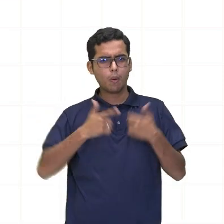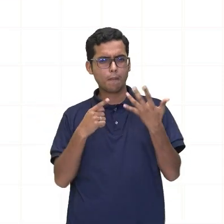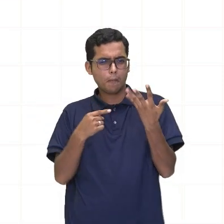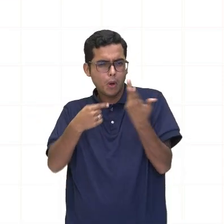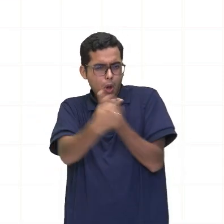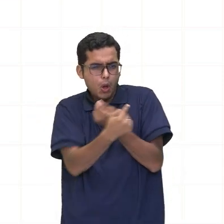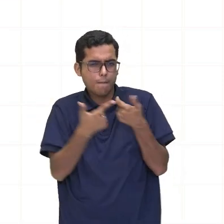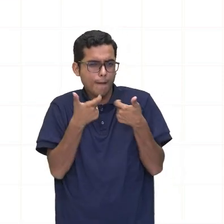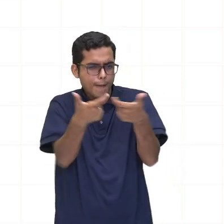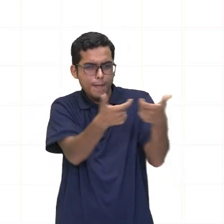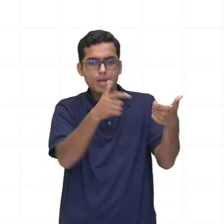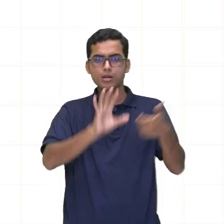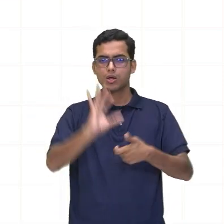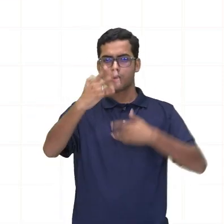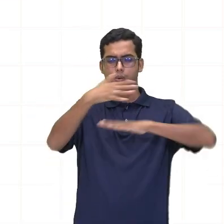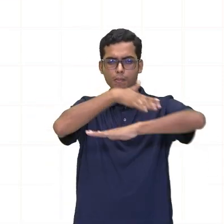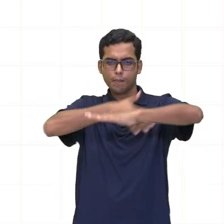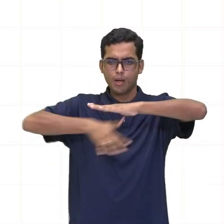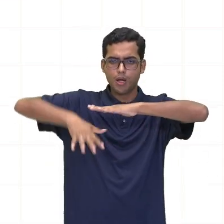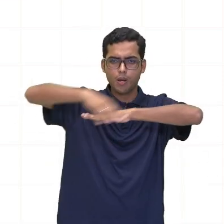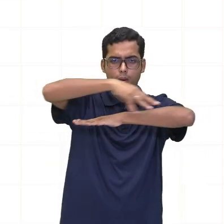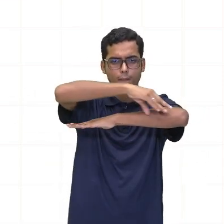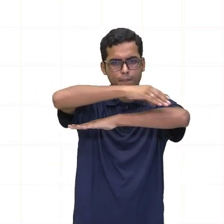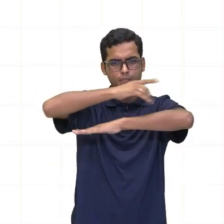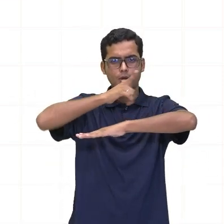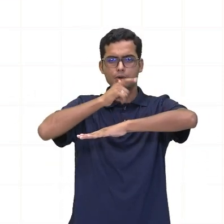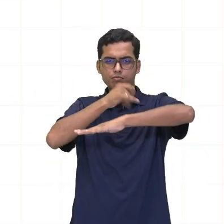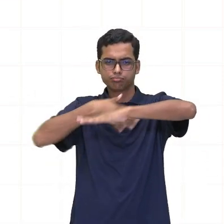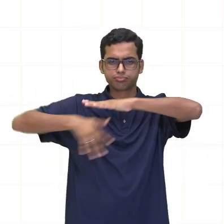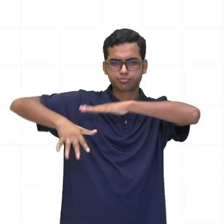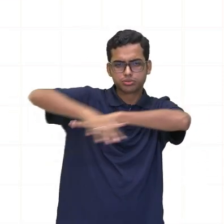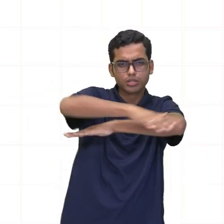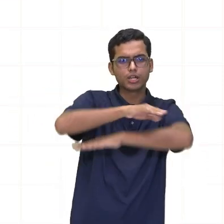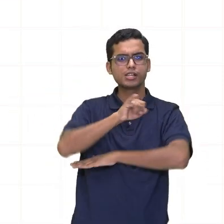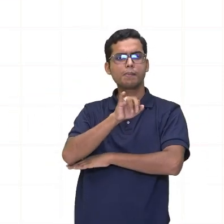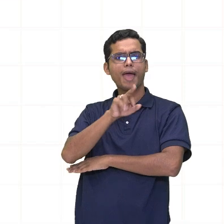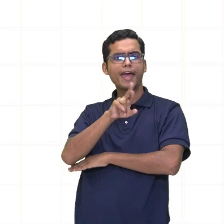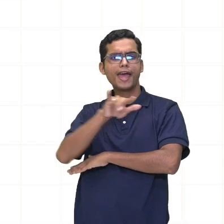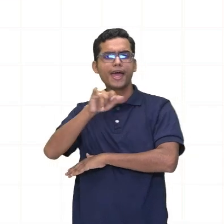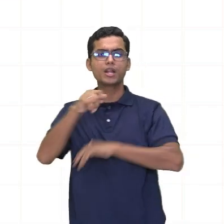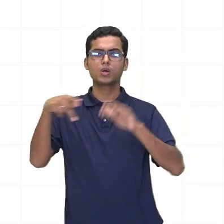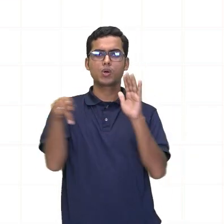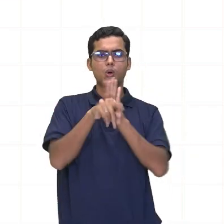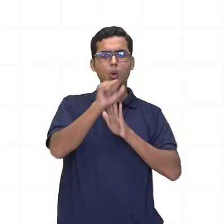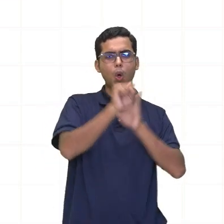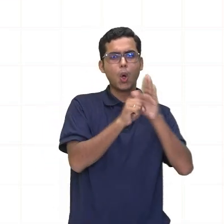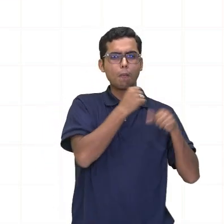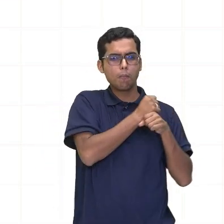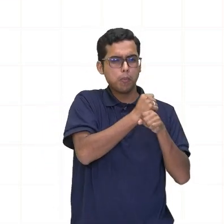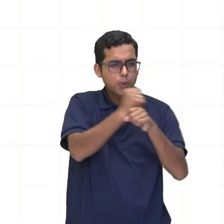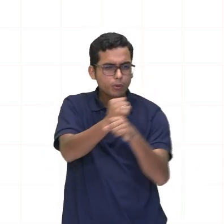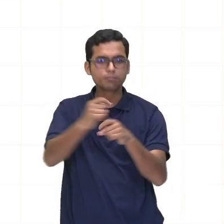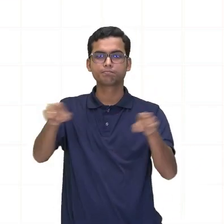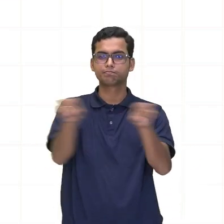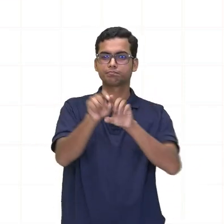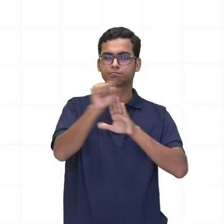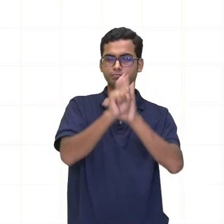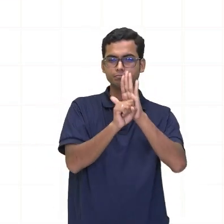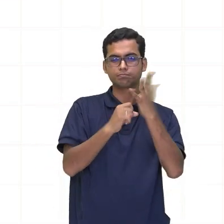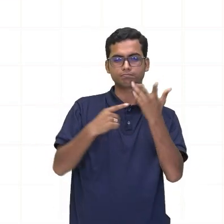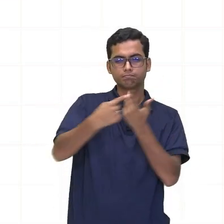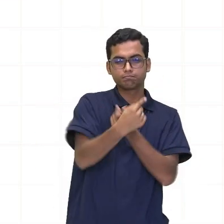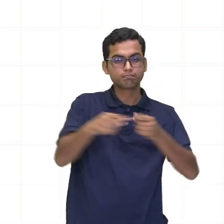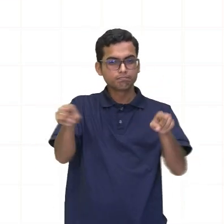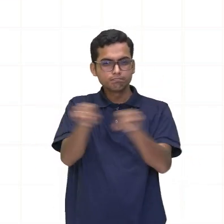na Península Ibérica ao longo de vários séculos, nos quais os reinos cristãos